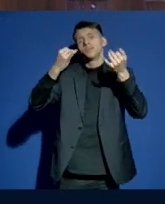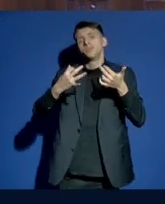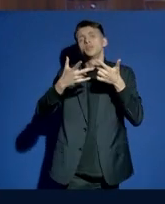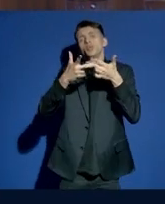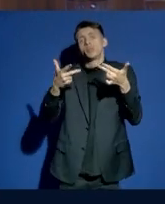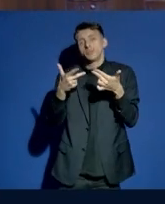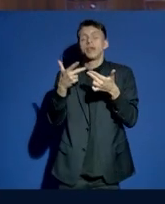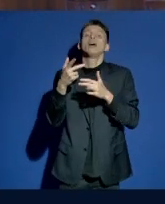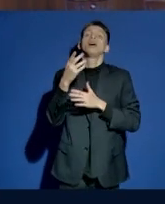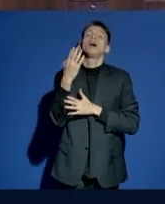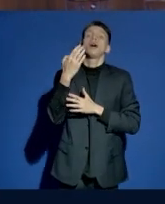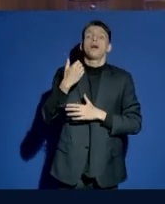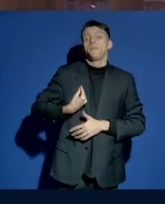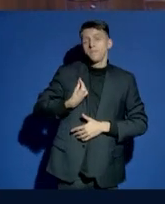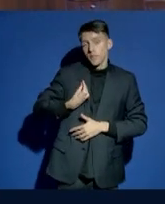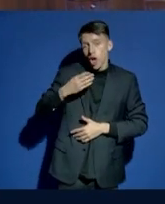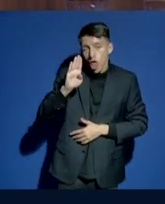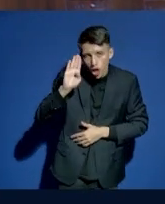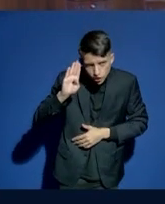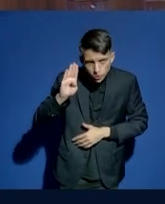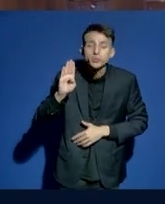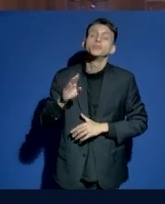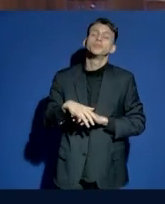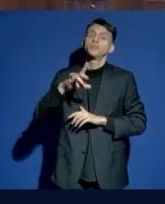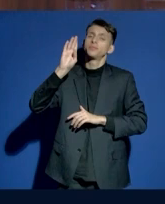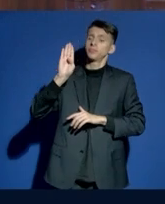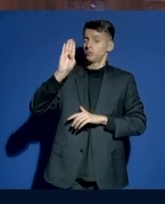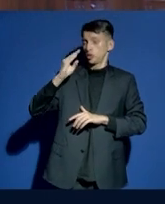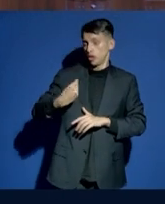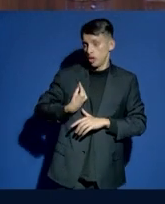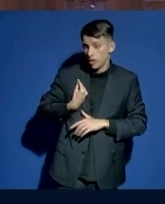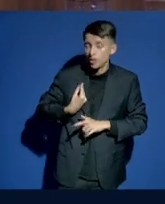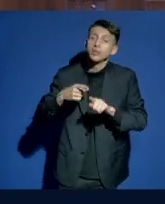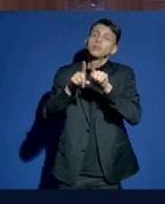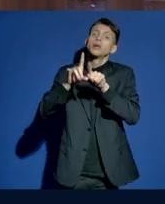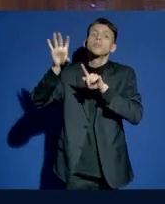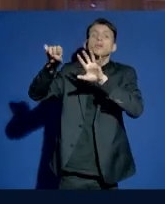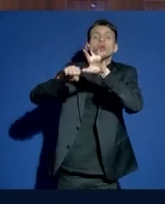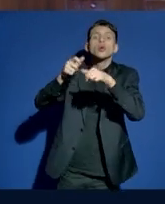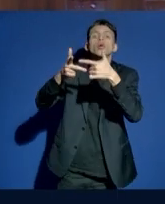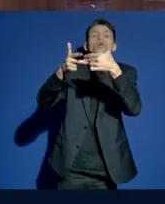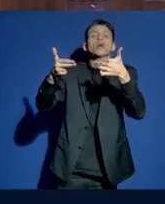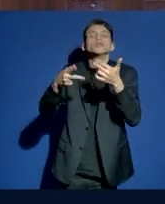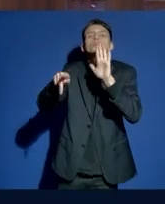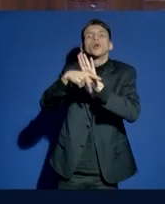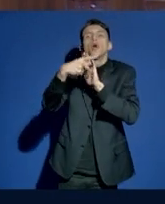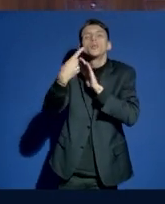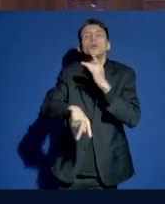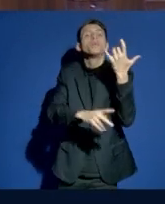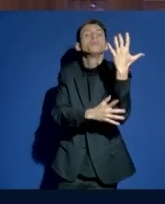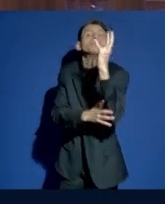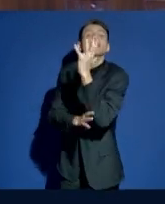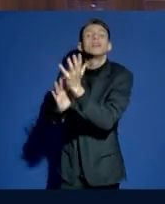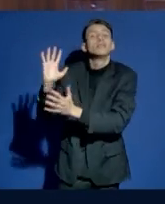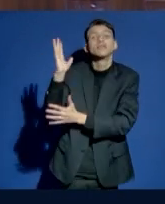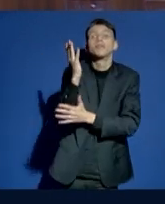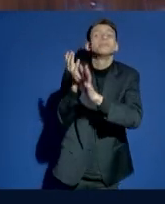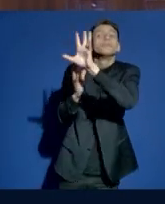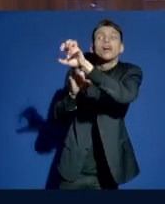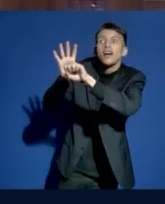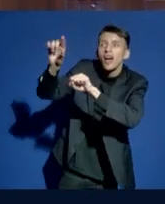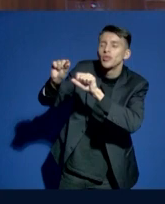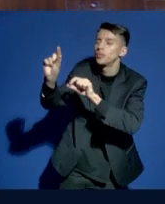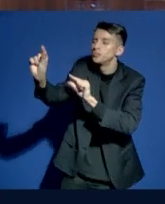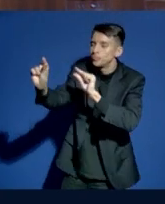né? A Kimberlite também desenvolveu produto à base de extratos orgânicos, extrato de plantas, que aumenta a